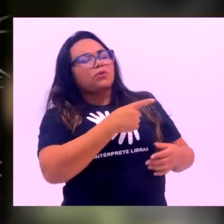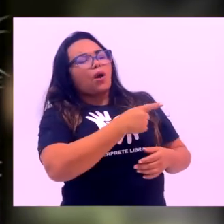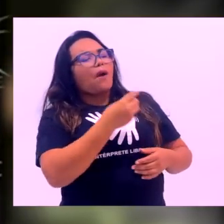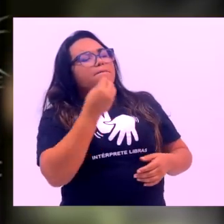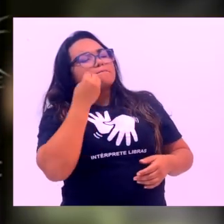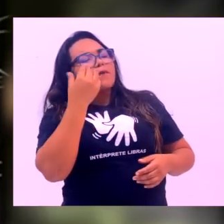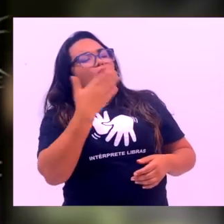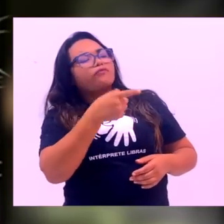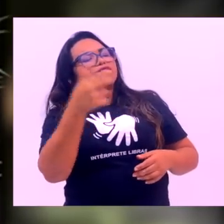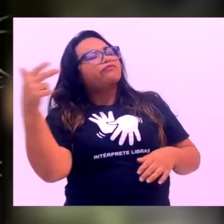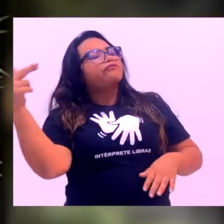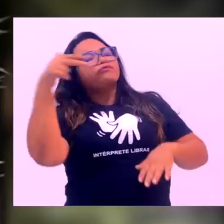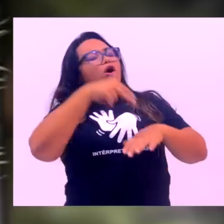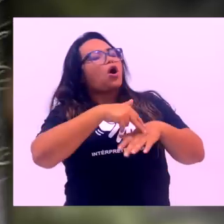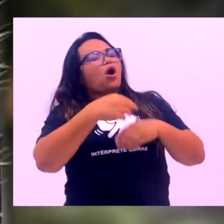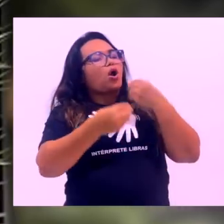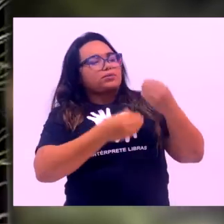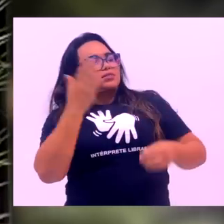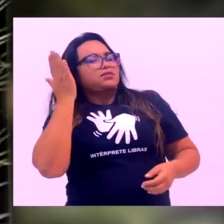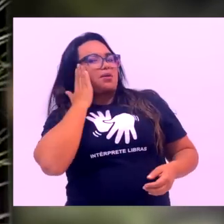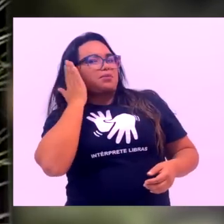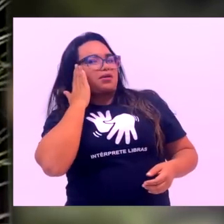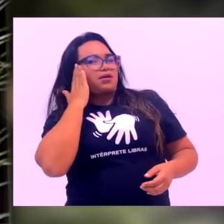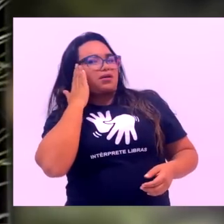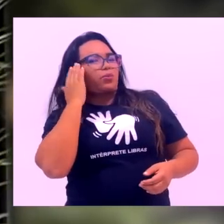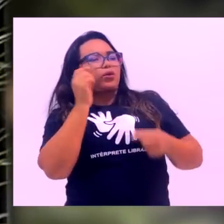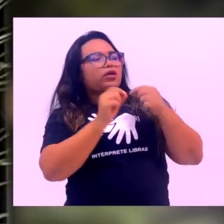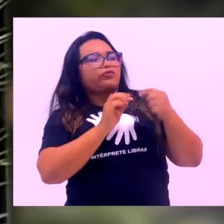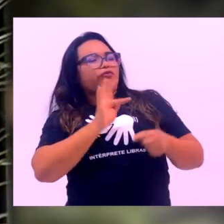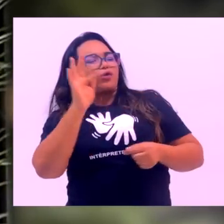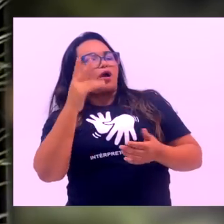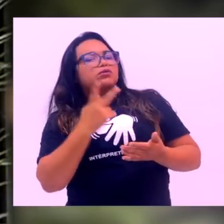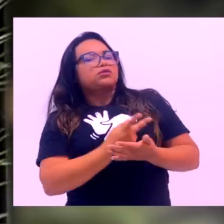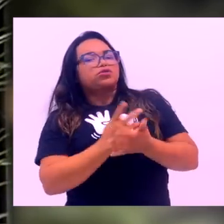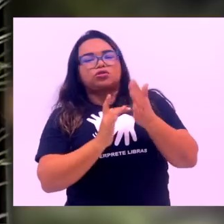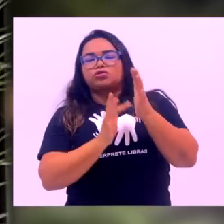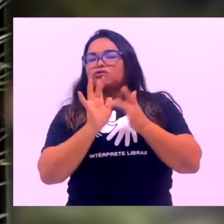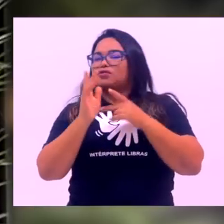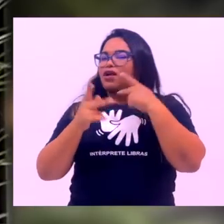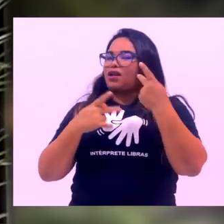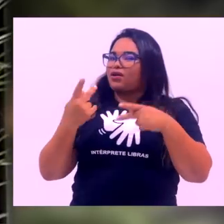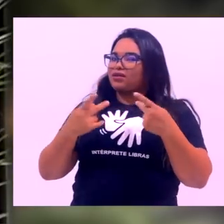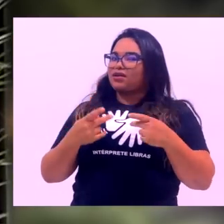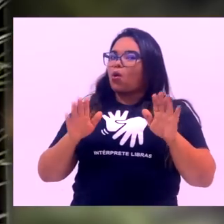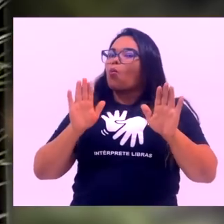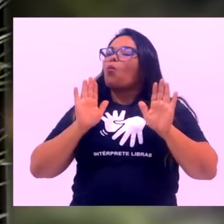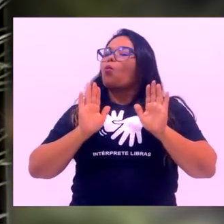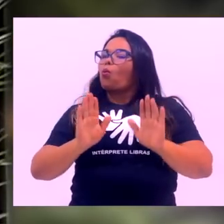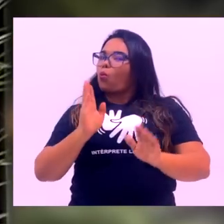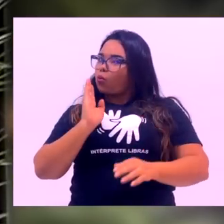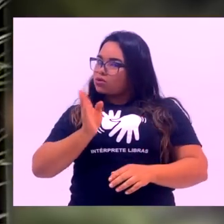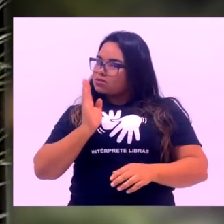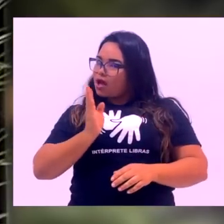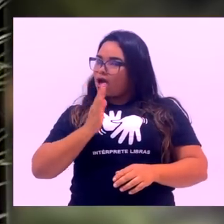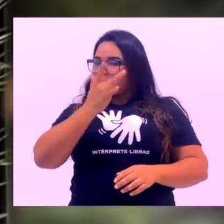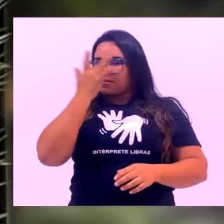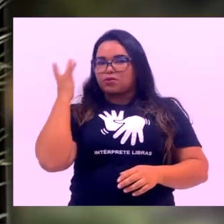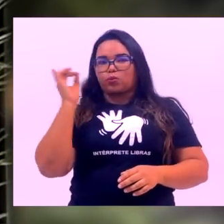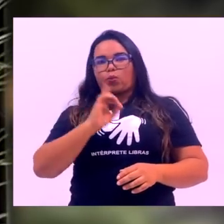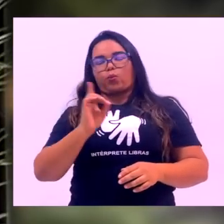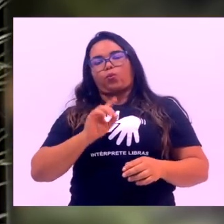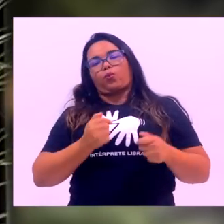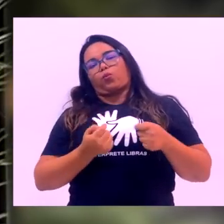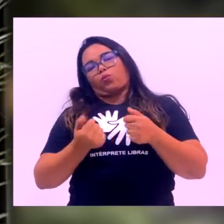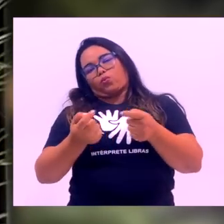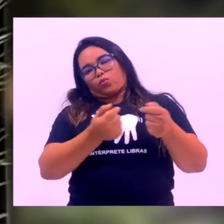é o sinal da tua vinda e da consumação dos séculos. A primeira coisa que ele diz é, tende cuidado para que ninguém